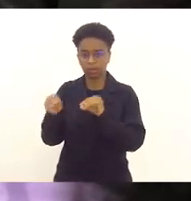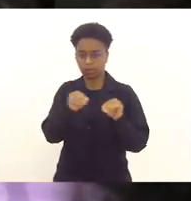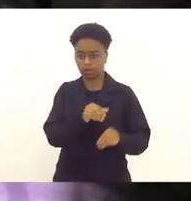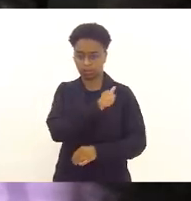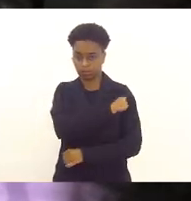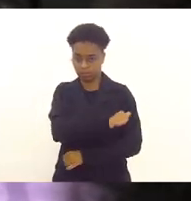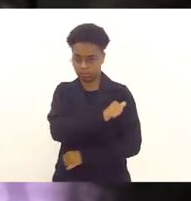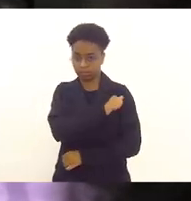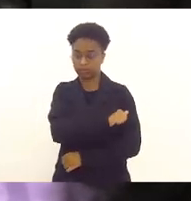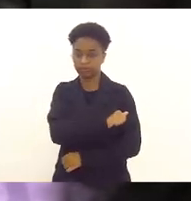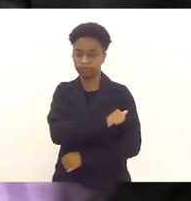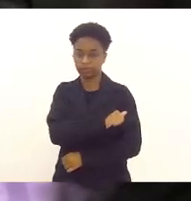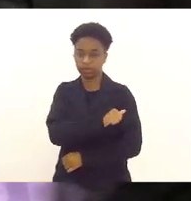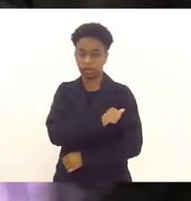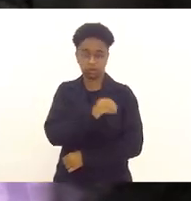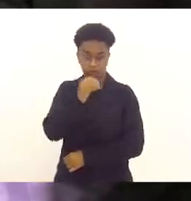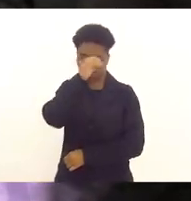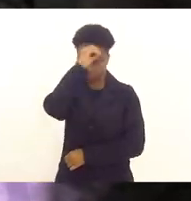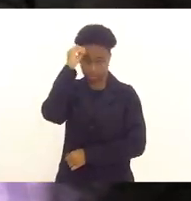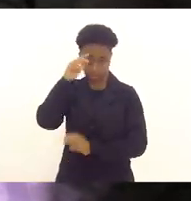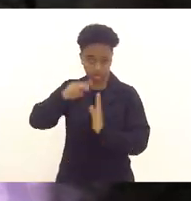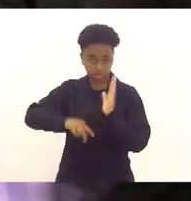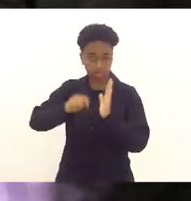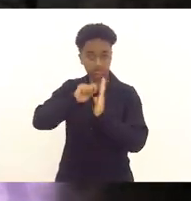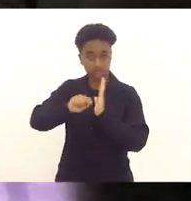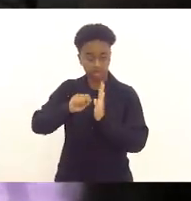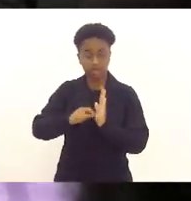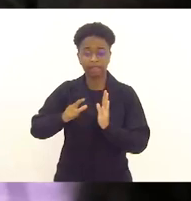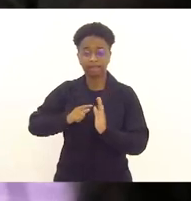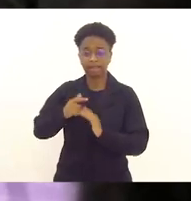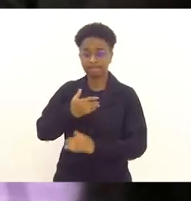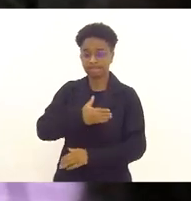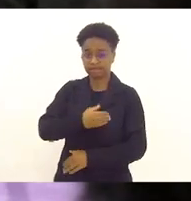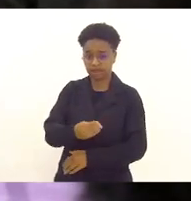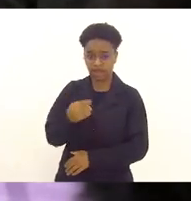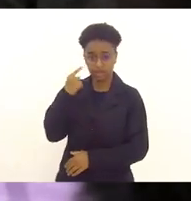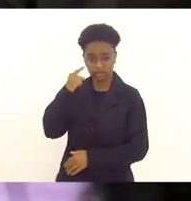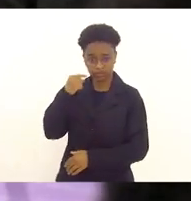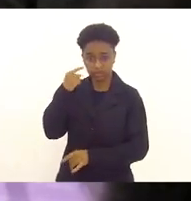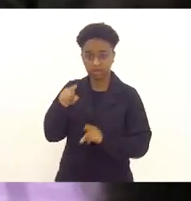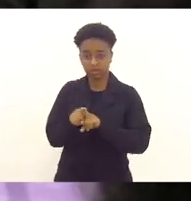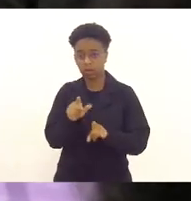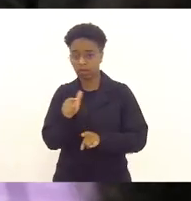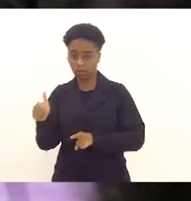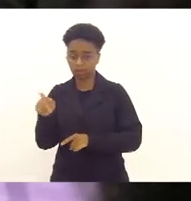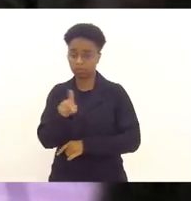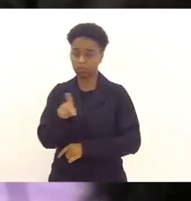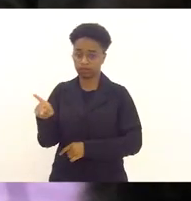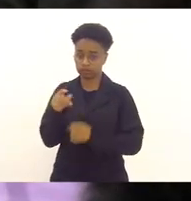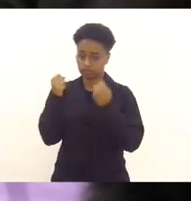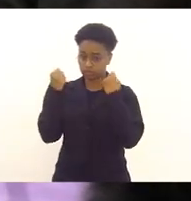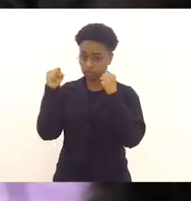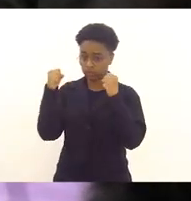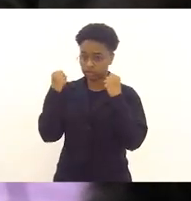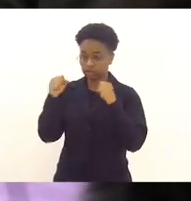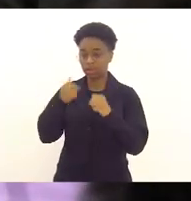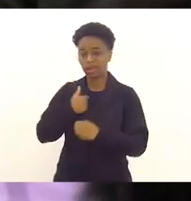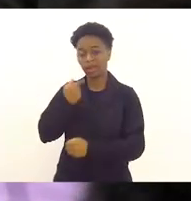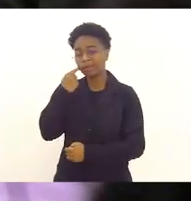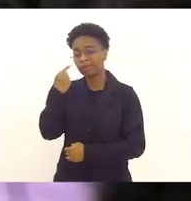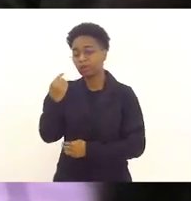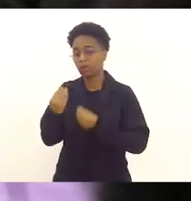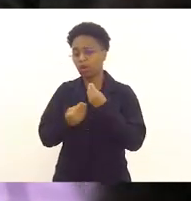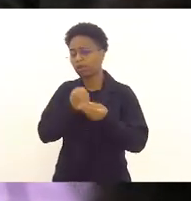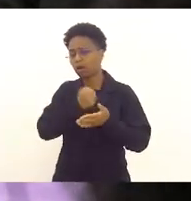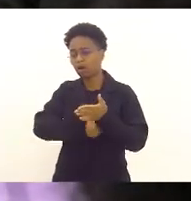Janeiro e tem uma filha advogada e uma outra que professora educação física e eu penso o tamanho